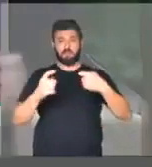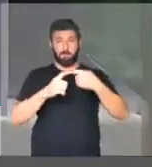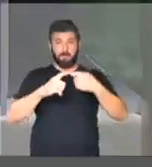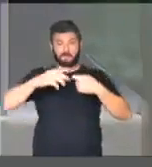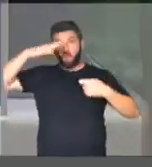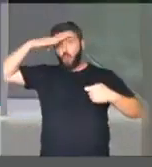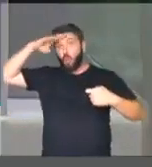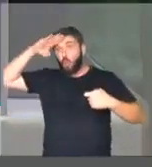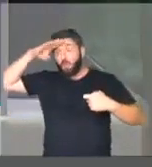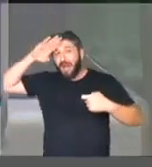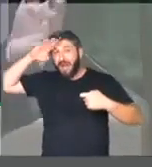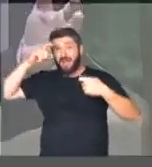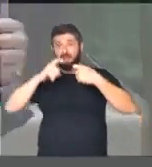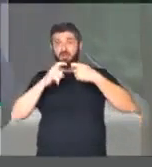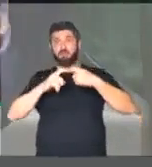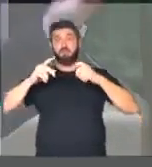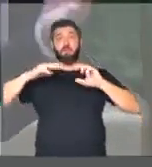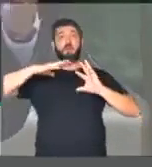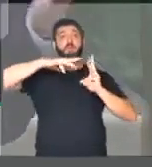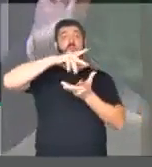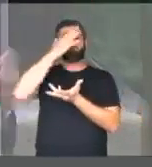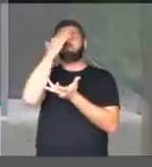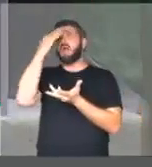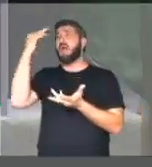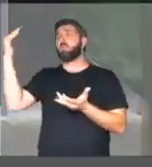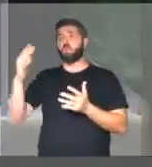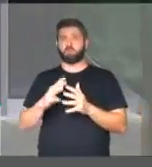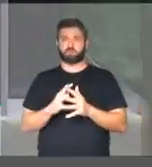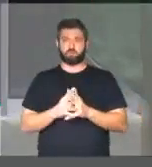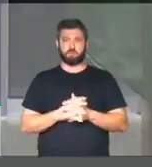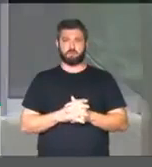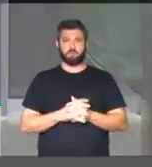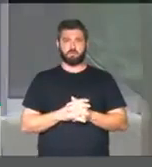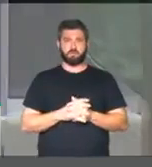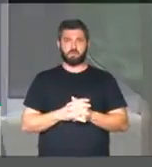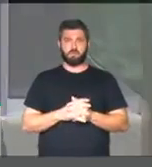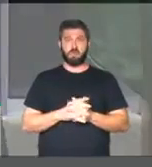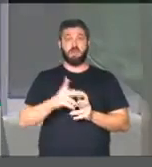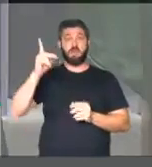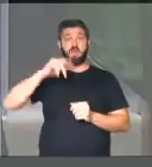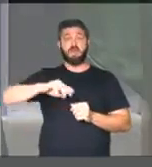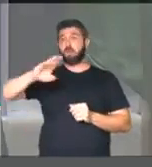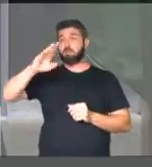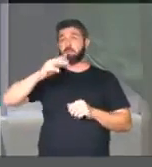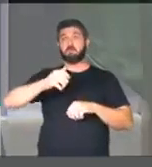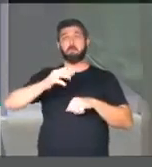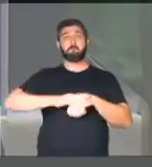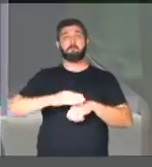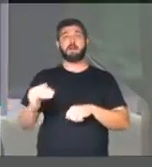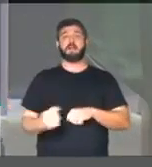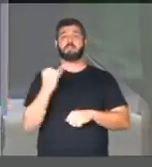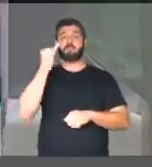cubana é reconhecida no mundo inteiro como a mais importante